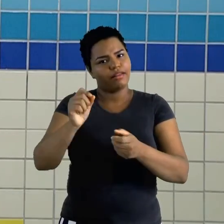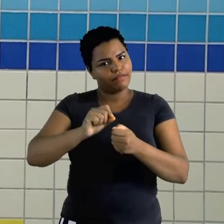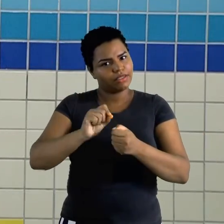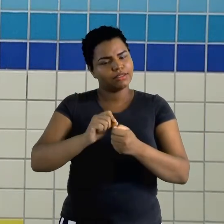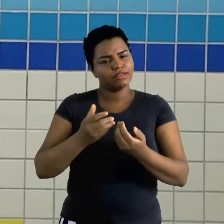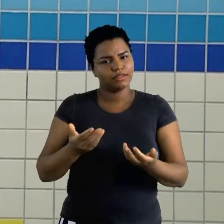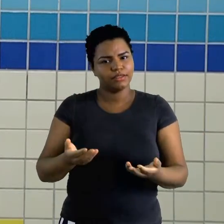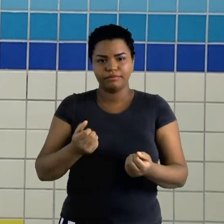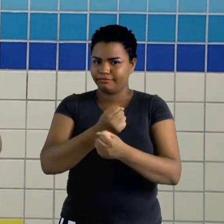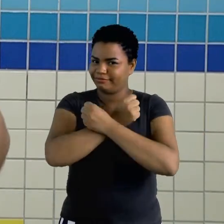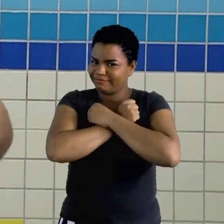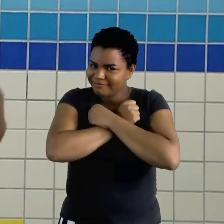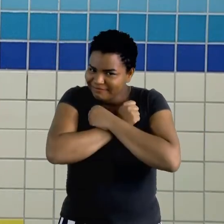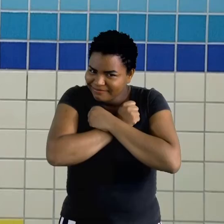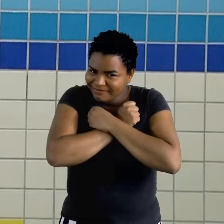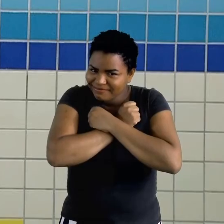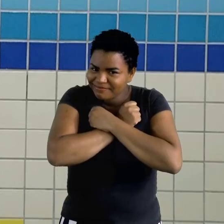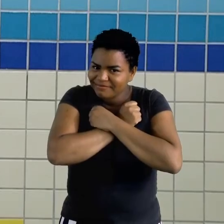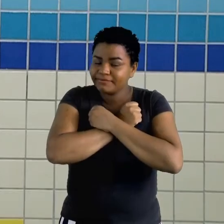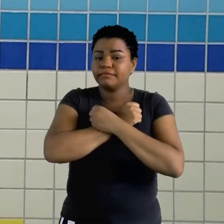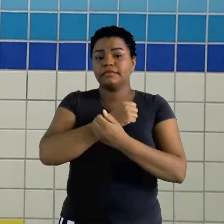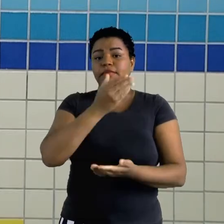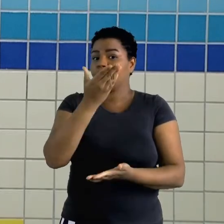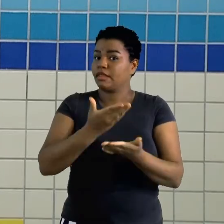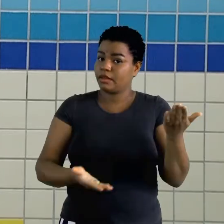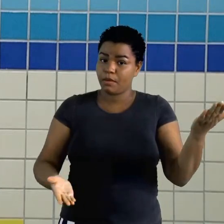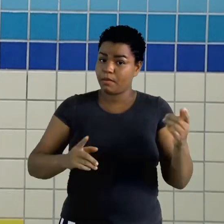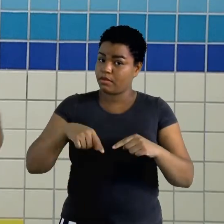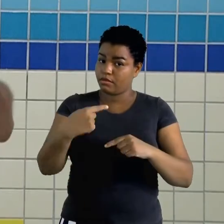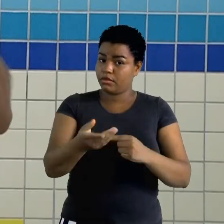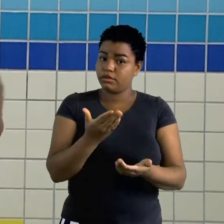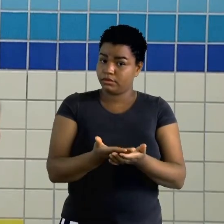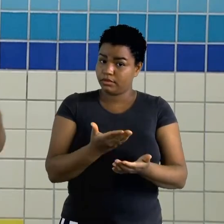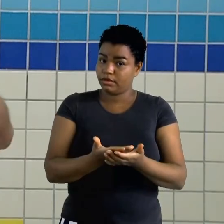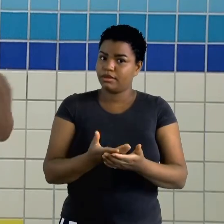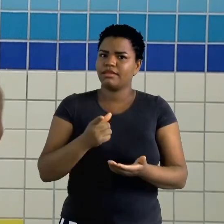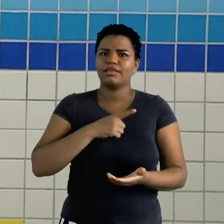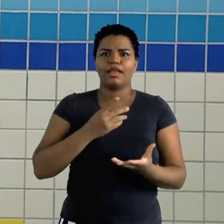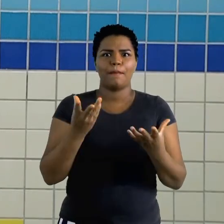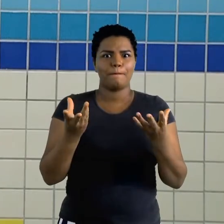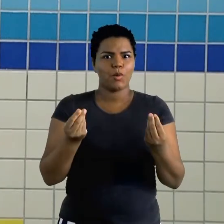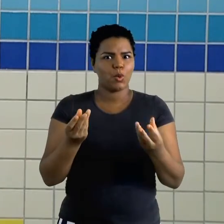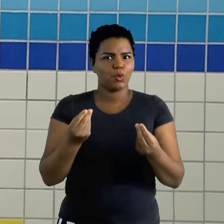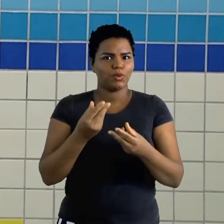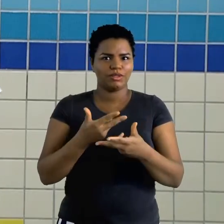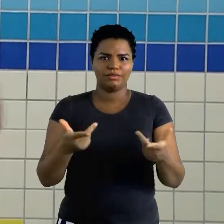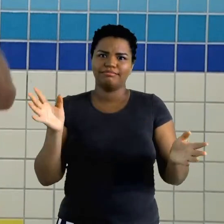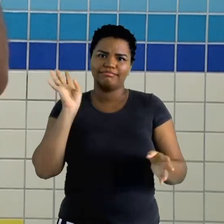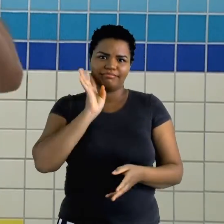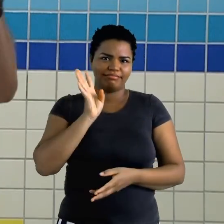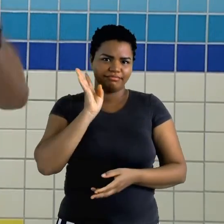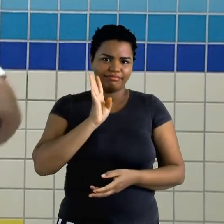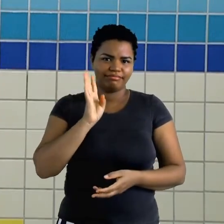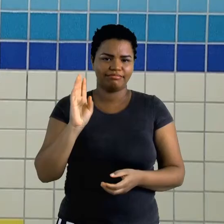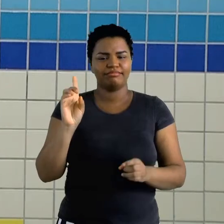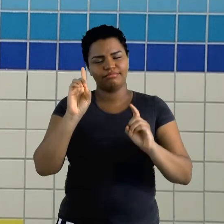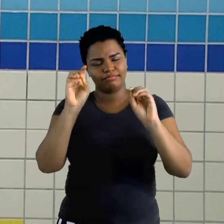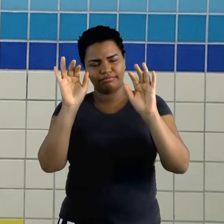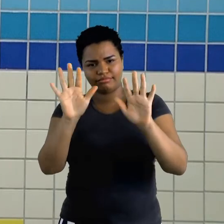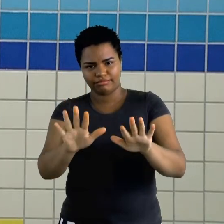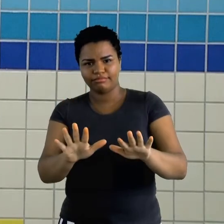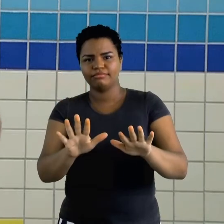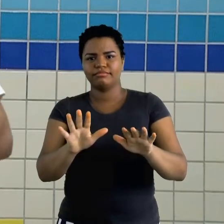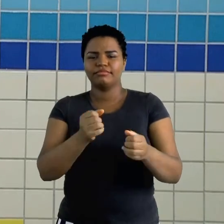tá bom? Um abraço para você. Não perca as nossas próximas aulas, porque tem muita coisa bacana. Fica com Deus e um